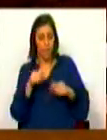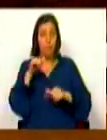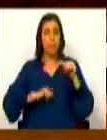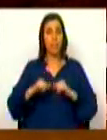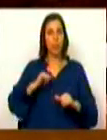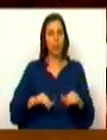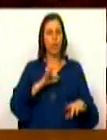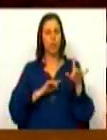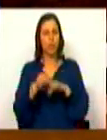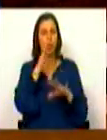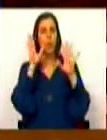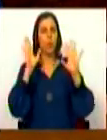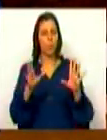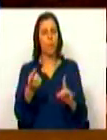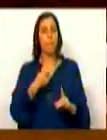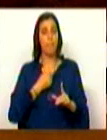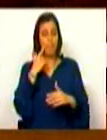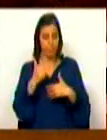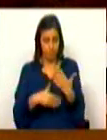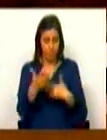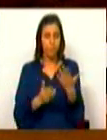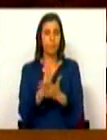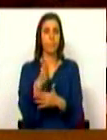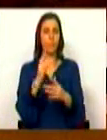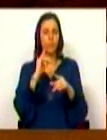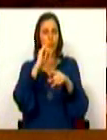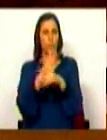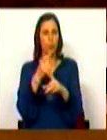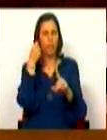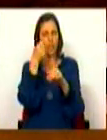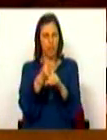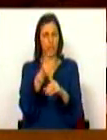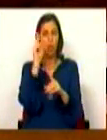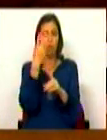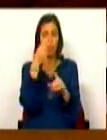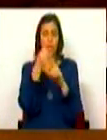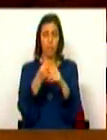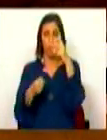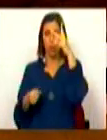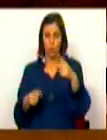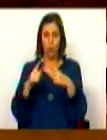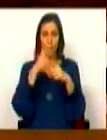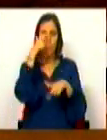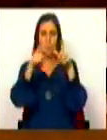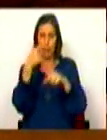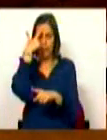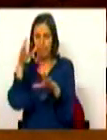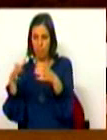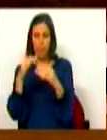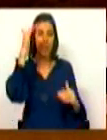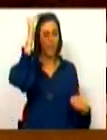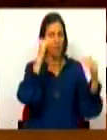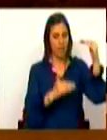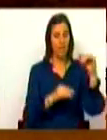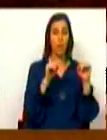cirurgias. Senhores deputados, temos pela frente entre dois grandes desafios, demografia e